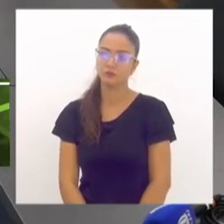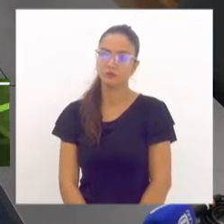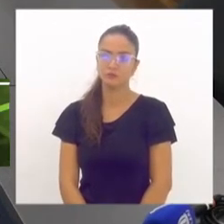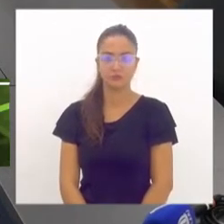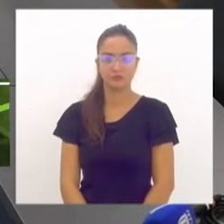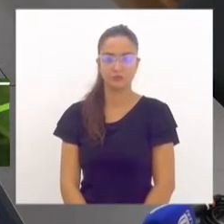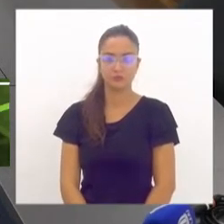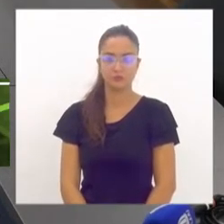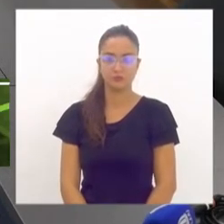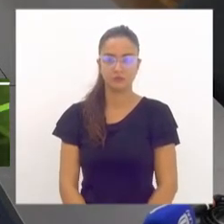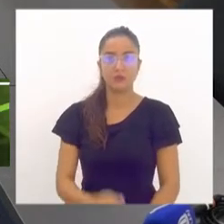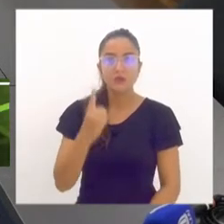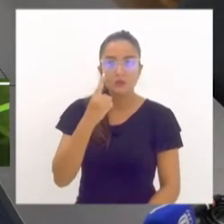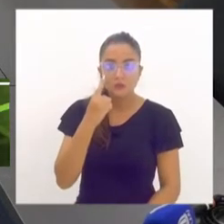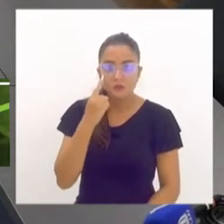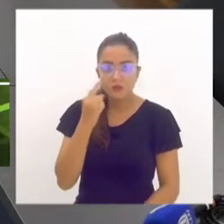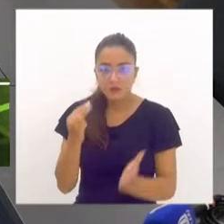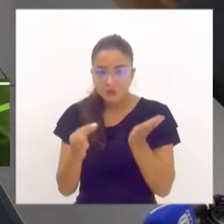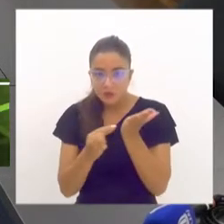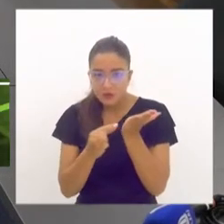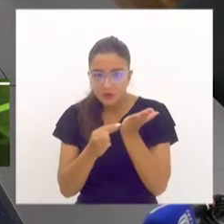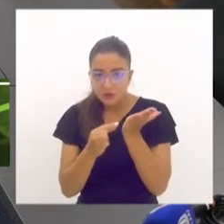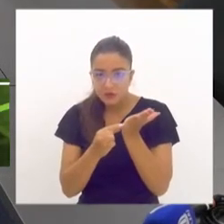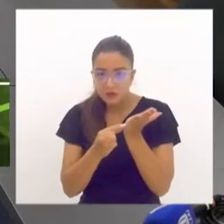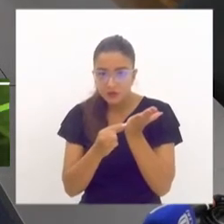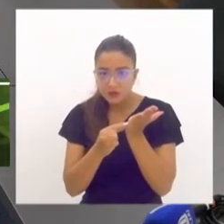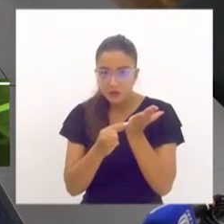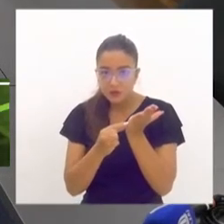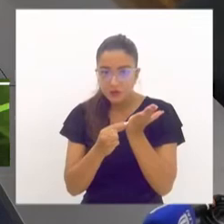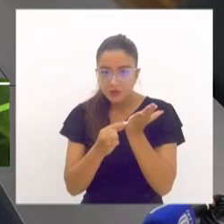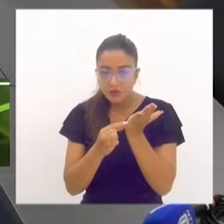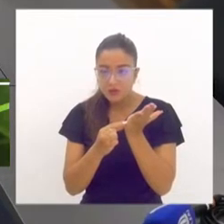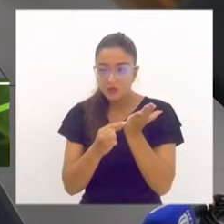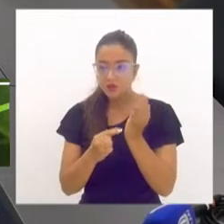Eu trouxe em pendrive, caso precise.